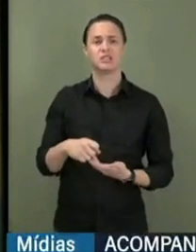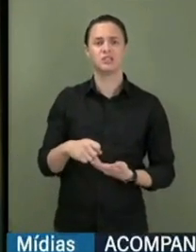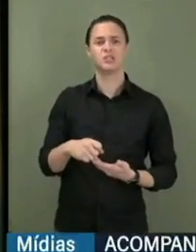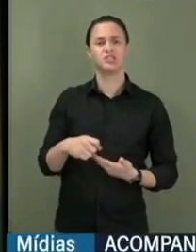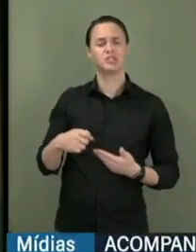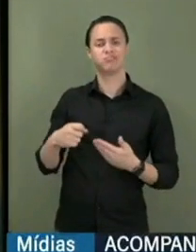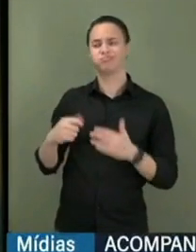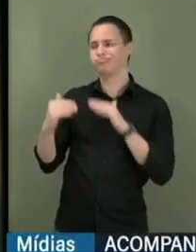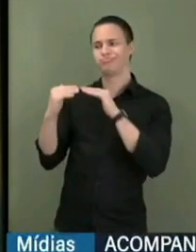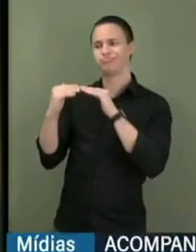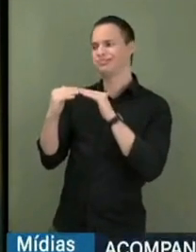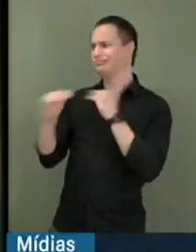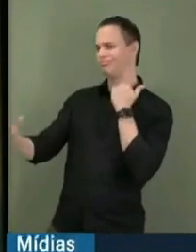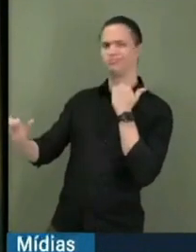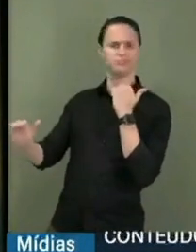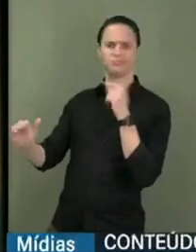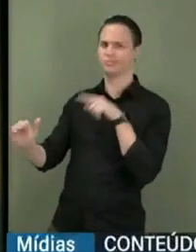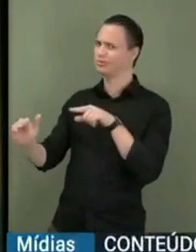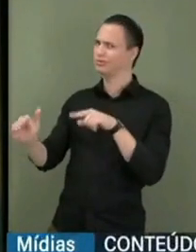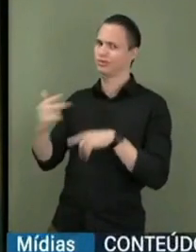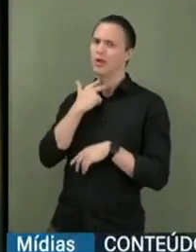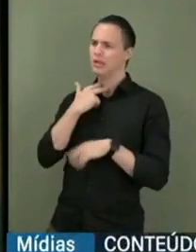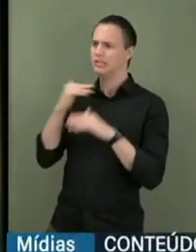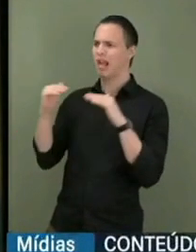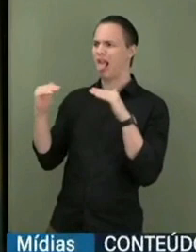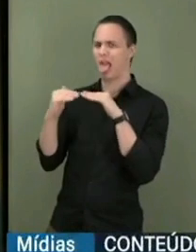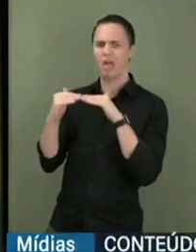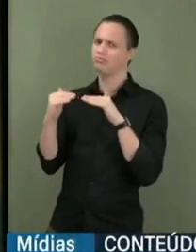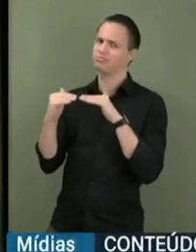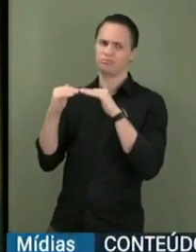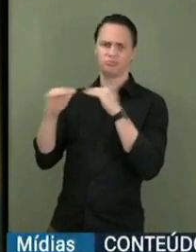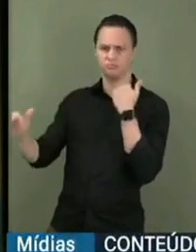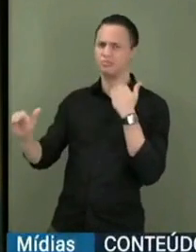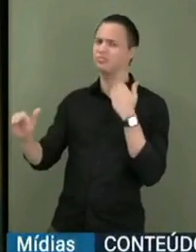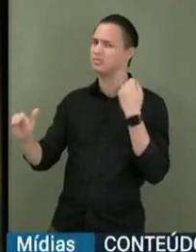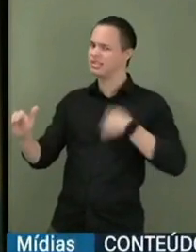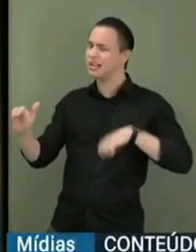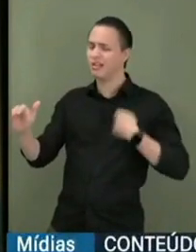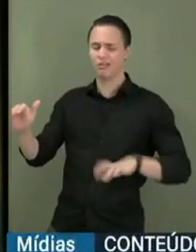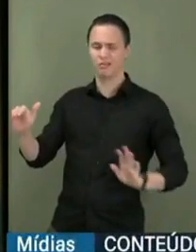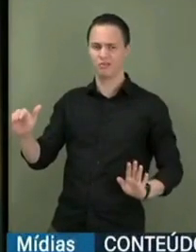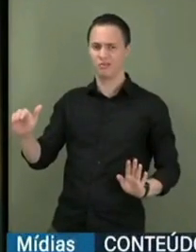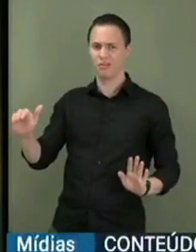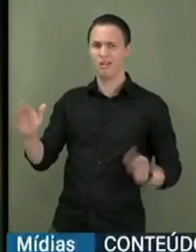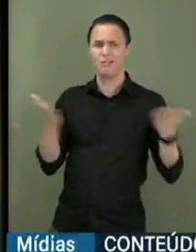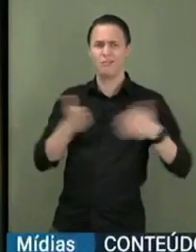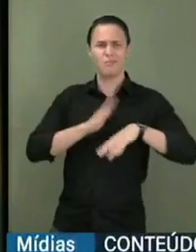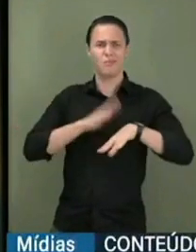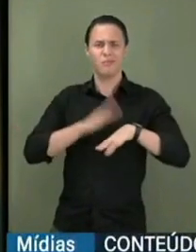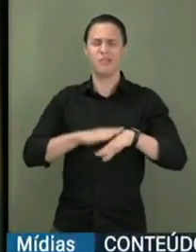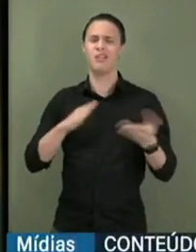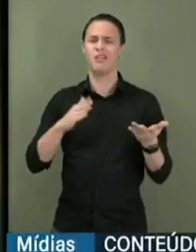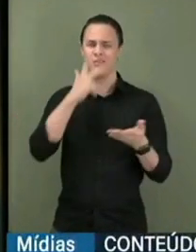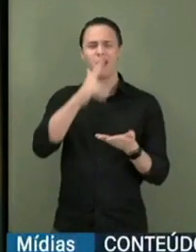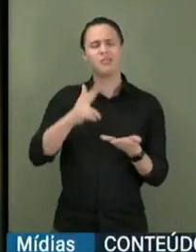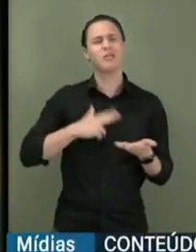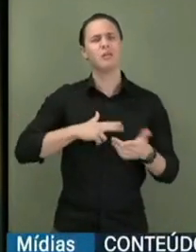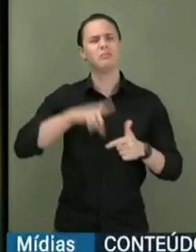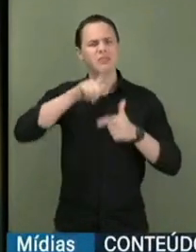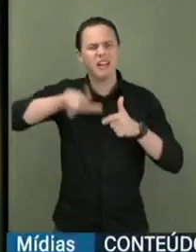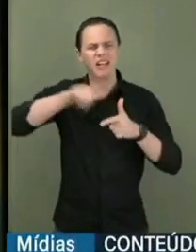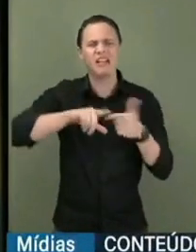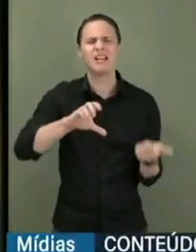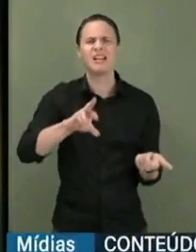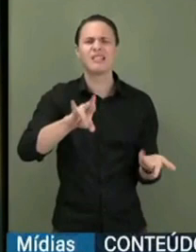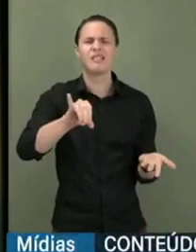de discordar disso, do que está acontecendo com o nosso país. Nós estamos vivendo uma crise, sim. Uma